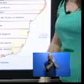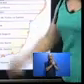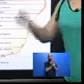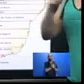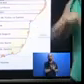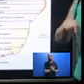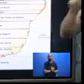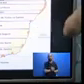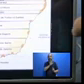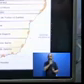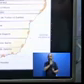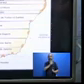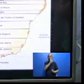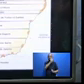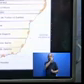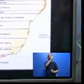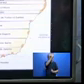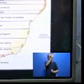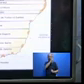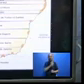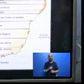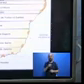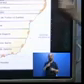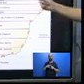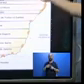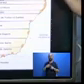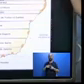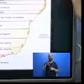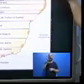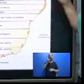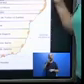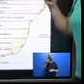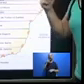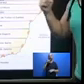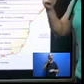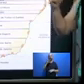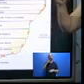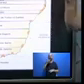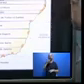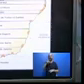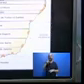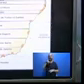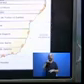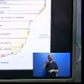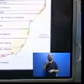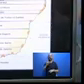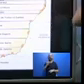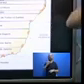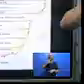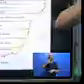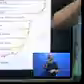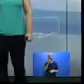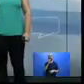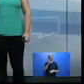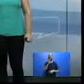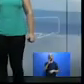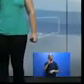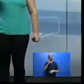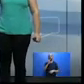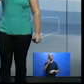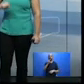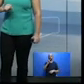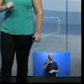hereditárias. Por que hereditárias? Porque o rei chegava no cara lá em Portugal, falava assim,